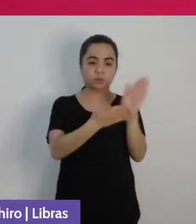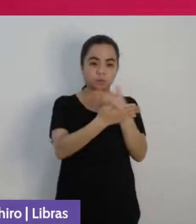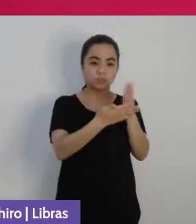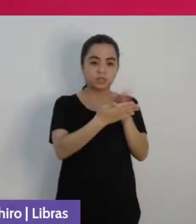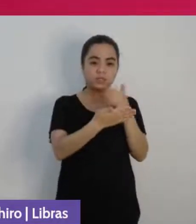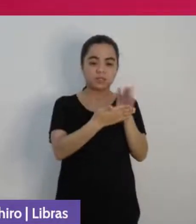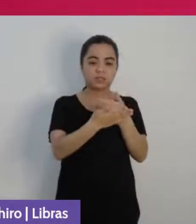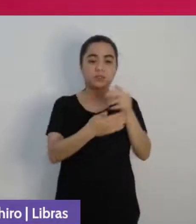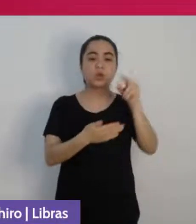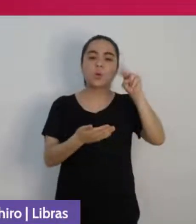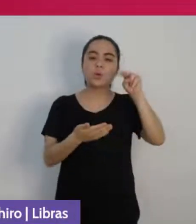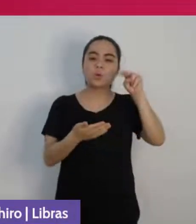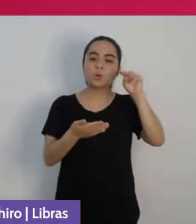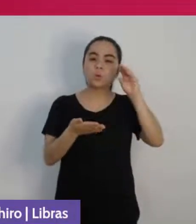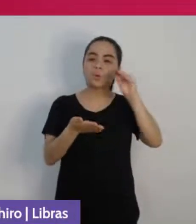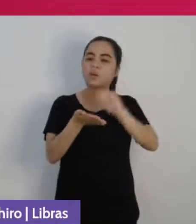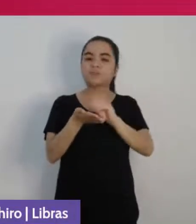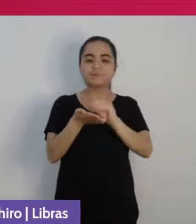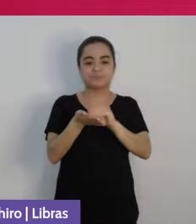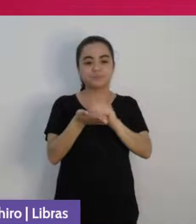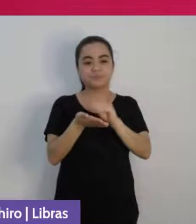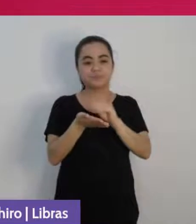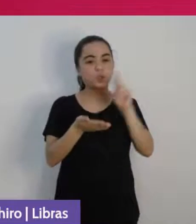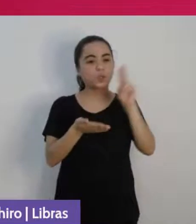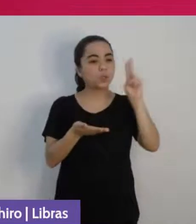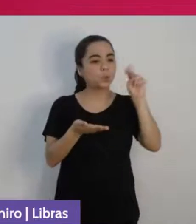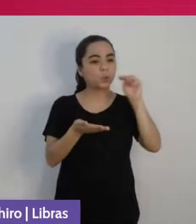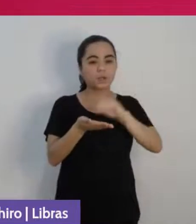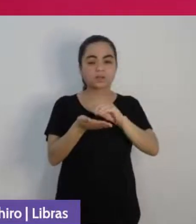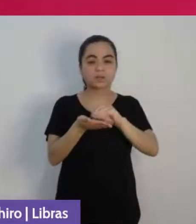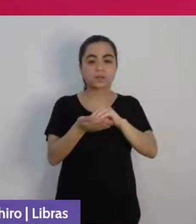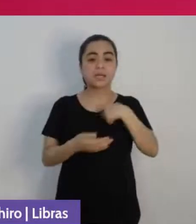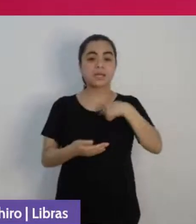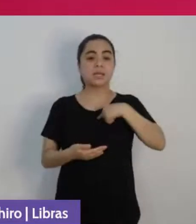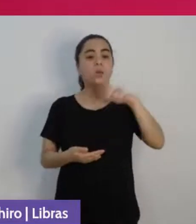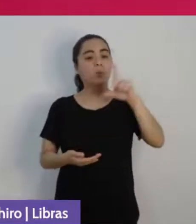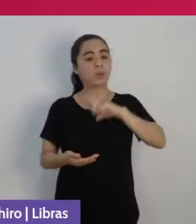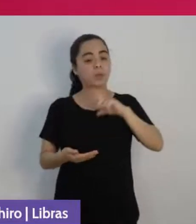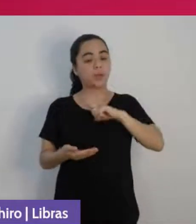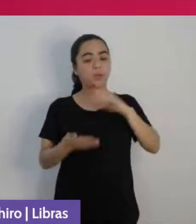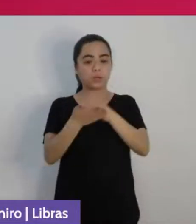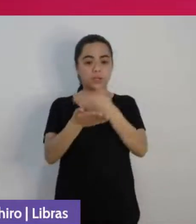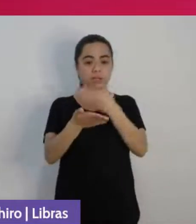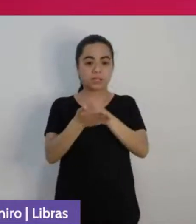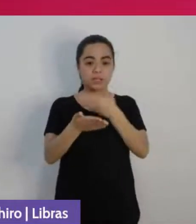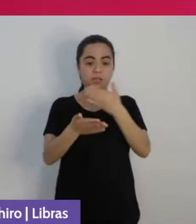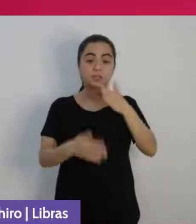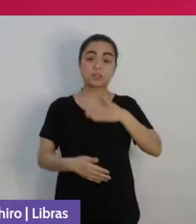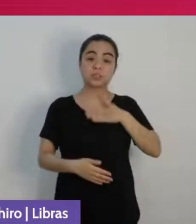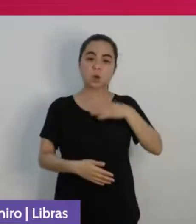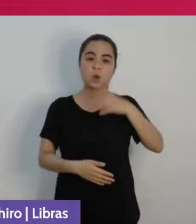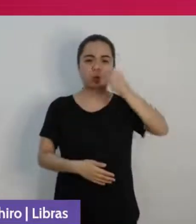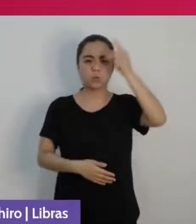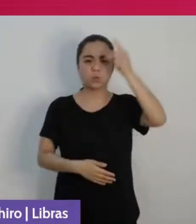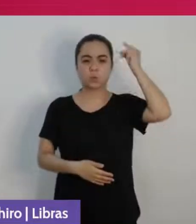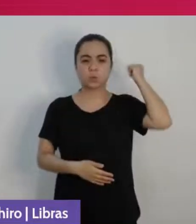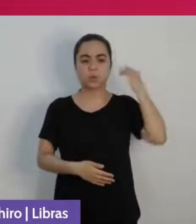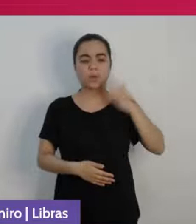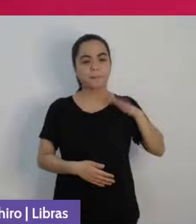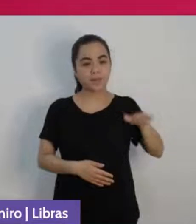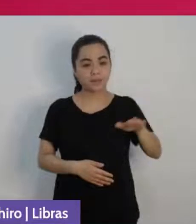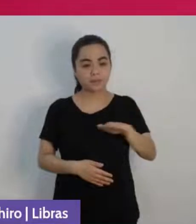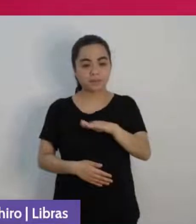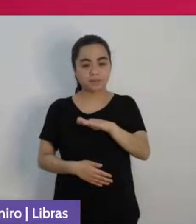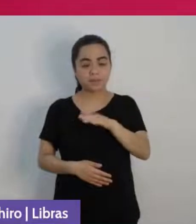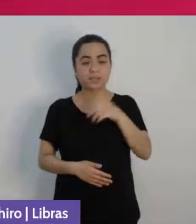nunca faltou. E eu tenho livros até hoje de quando a minha mãe fazia isso. Livros